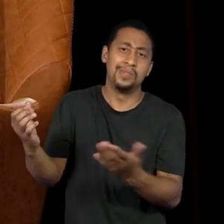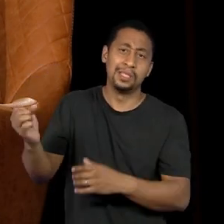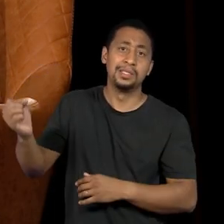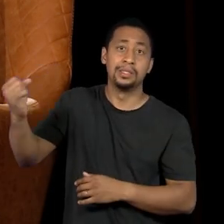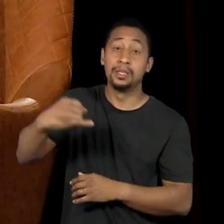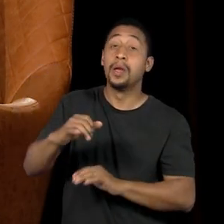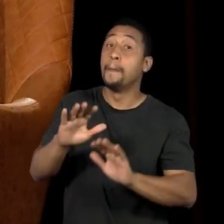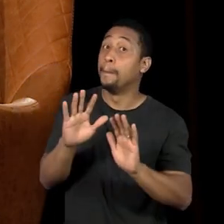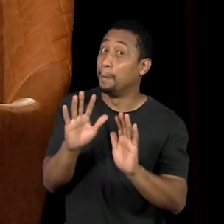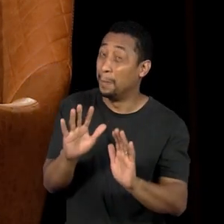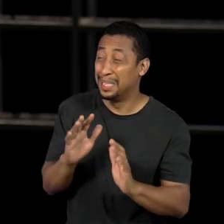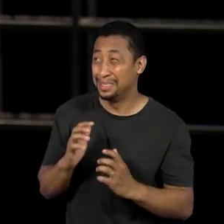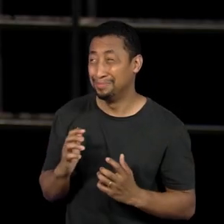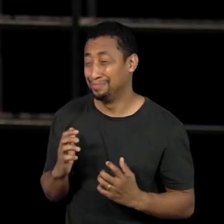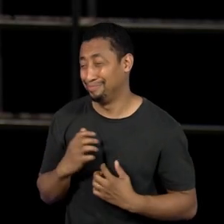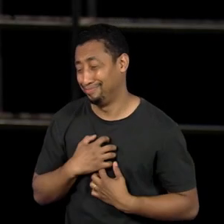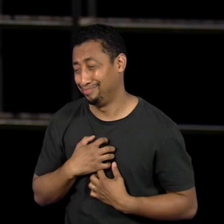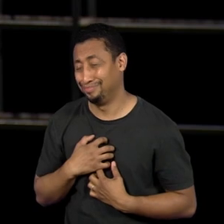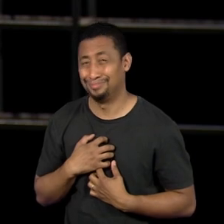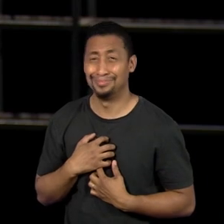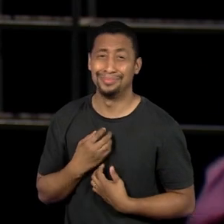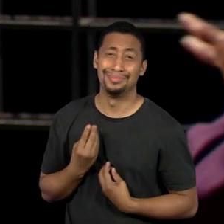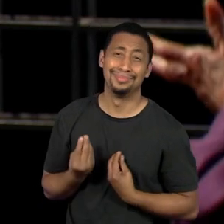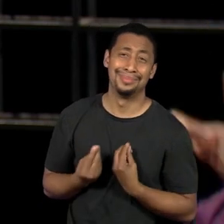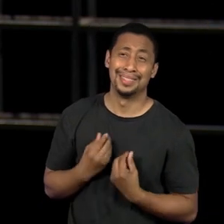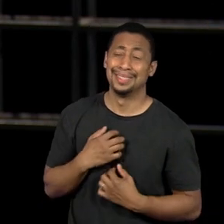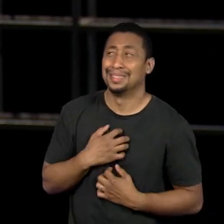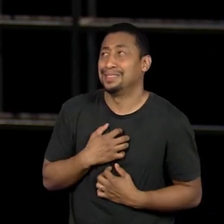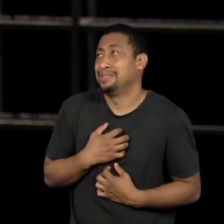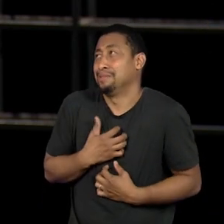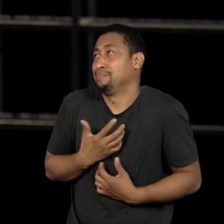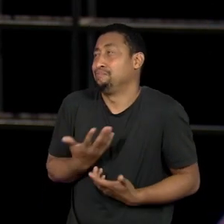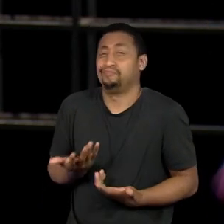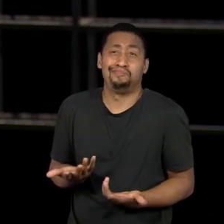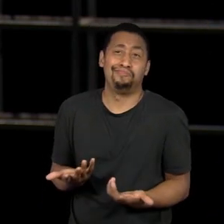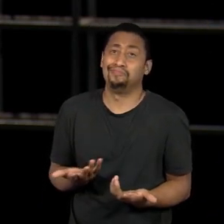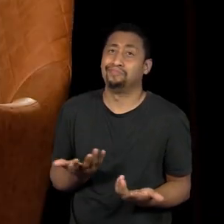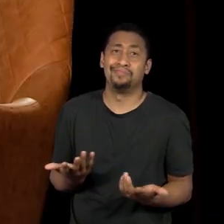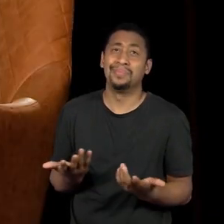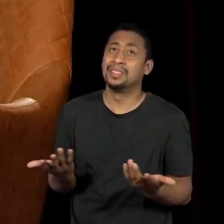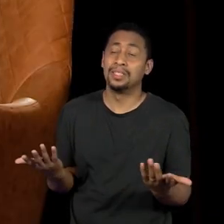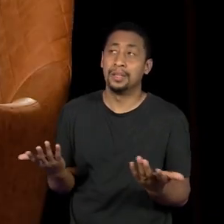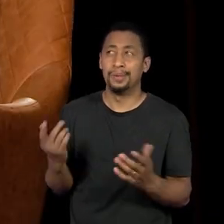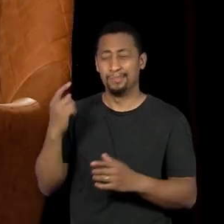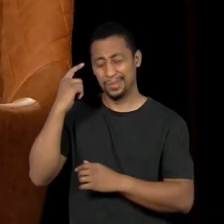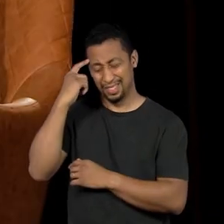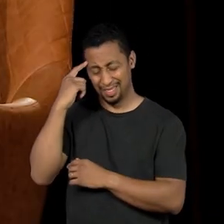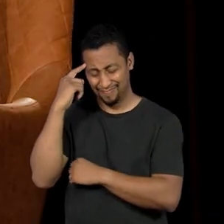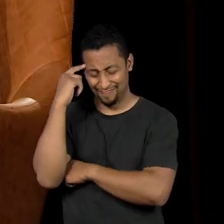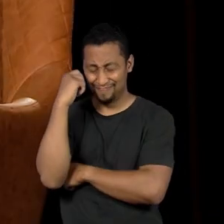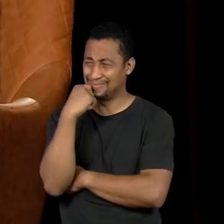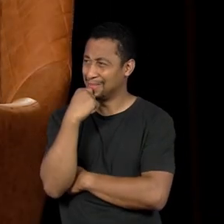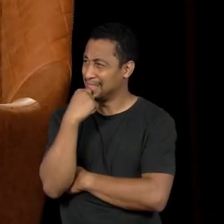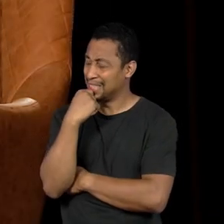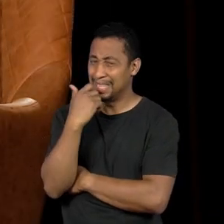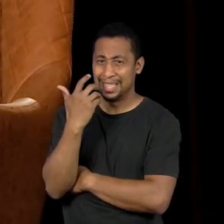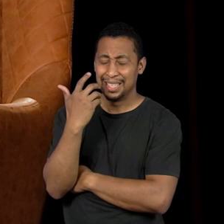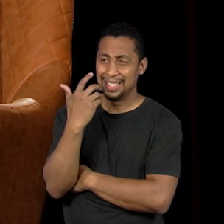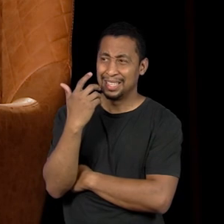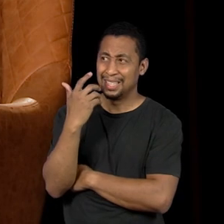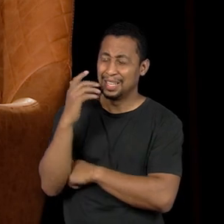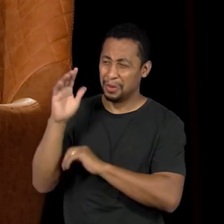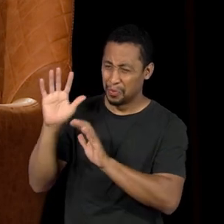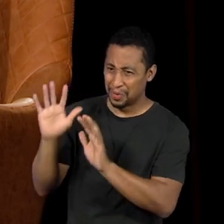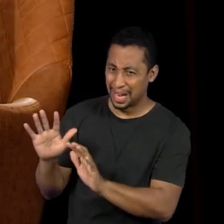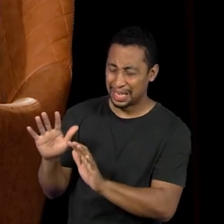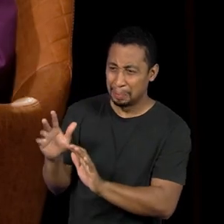volto agora, já tinha uma certa idade, né, 30 e poucos anos, ou eu volto agora ou eu vou ficar aqui para sempre.